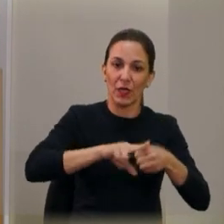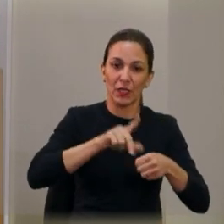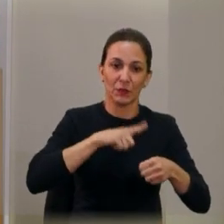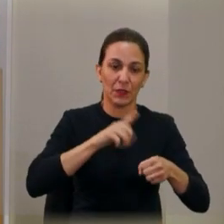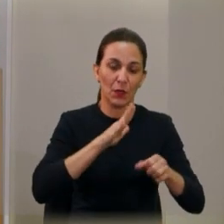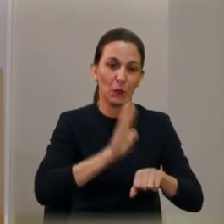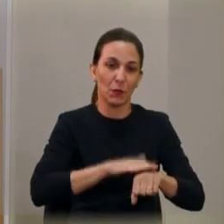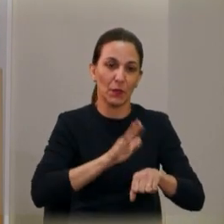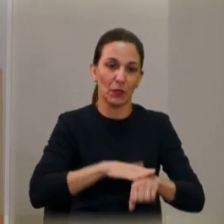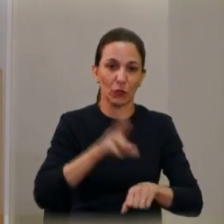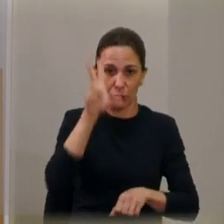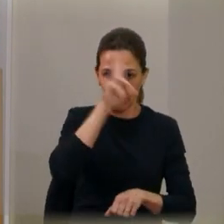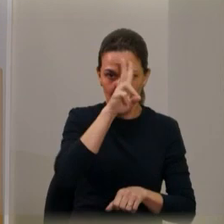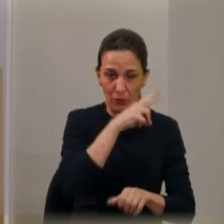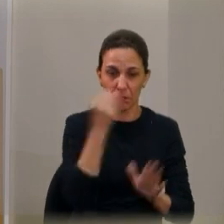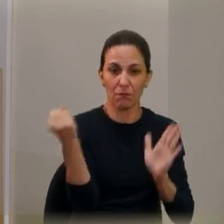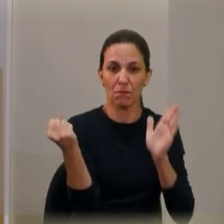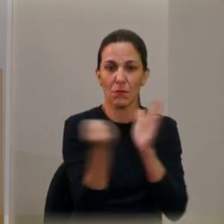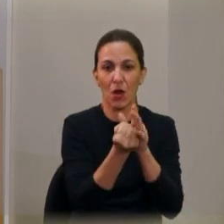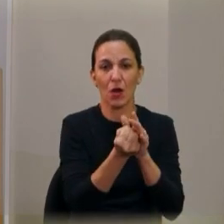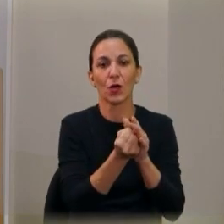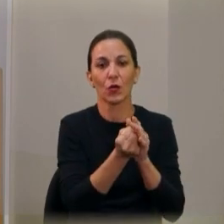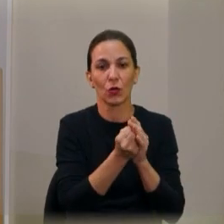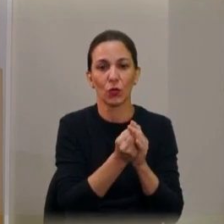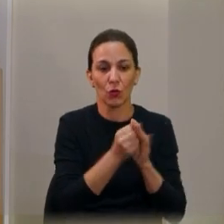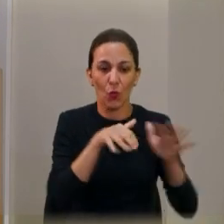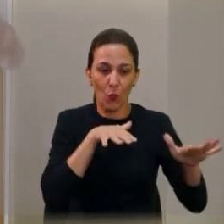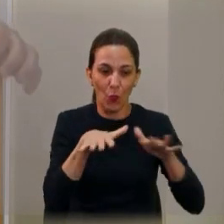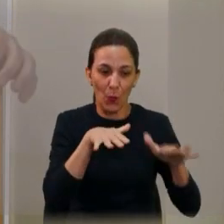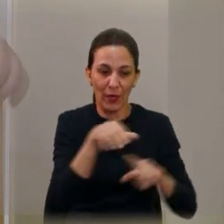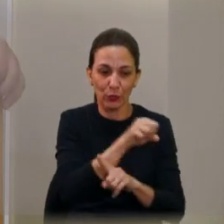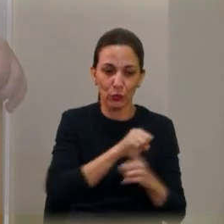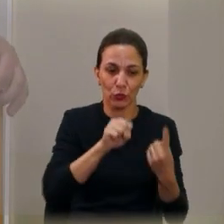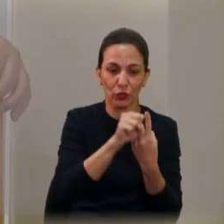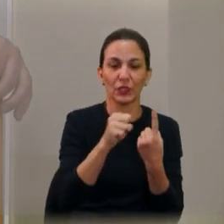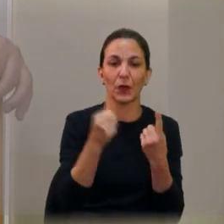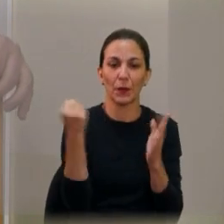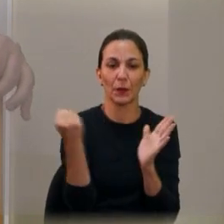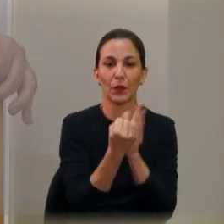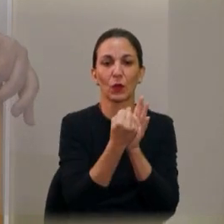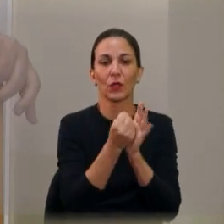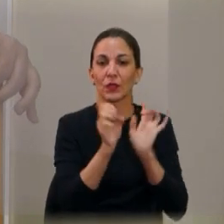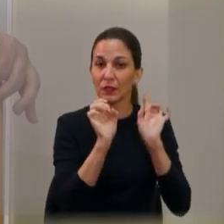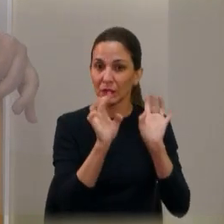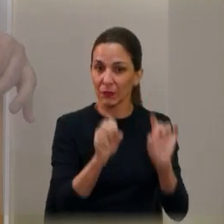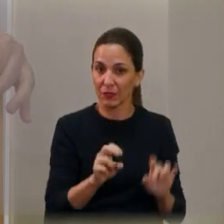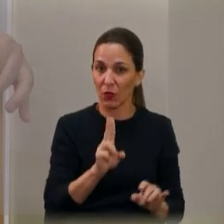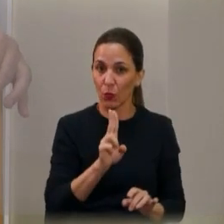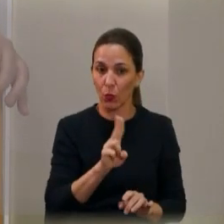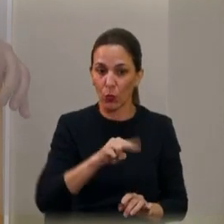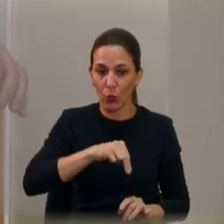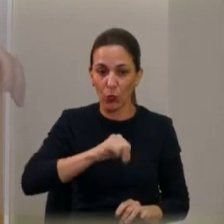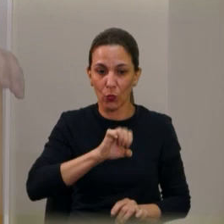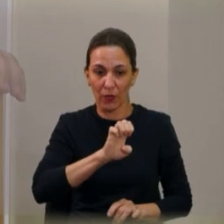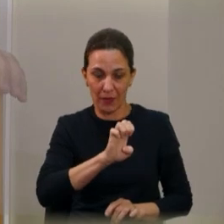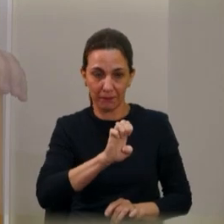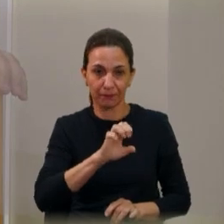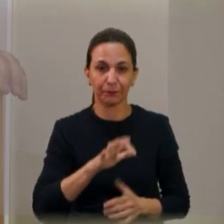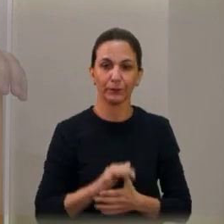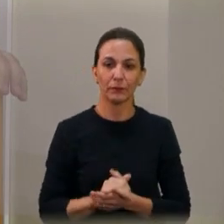histórico e simbólico para as páginas do movimento social e em especial da União nacional dos